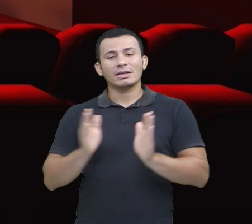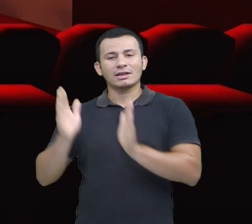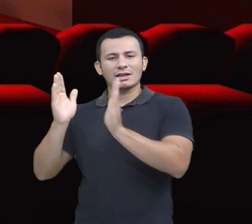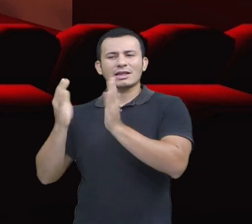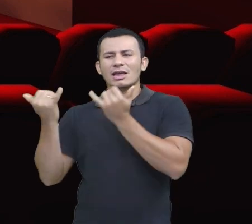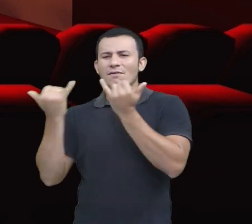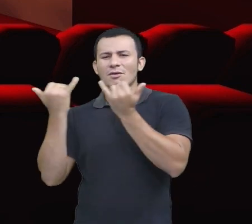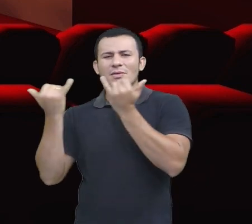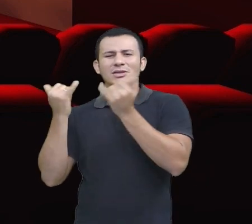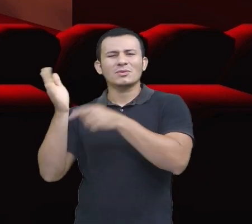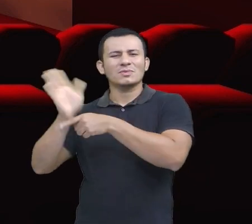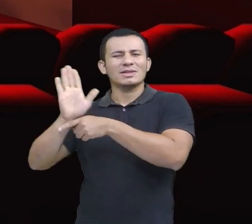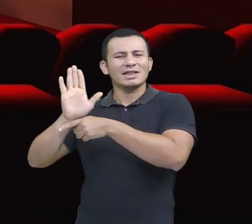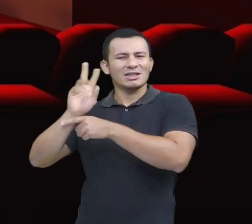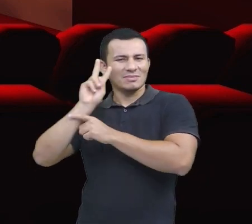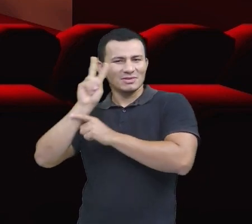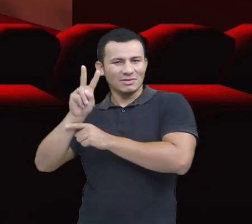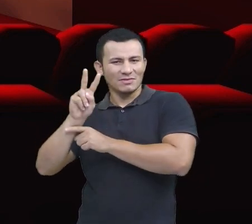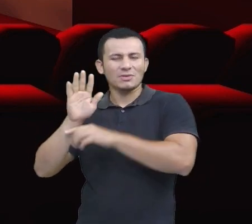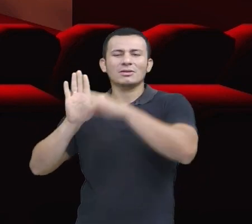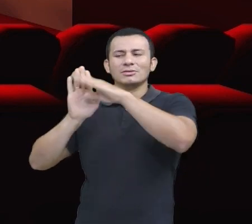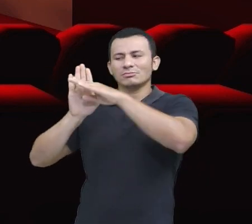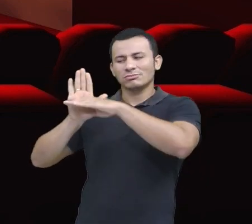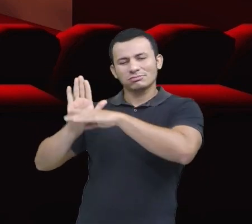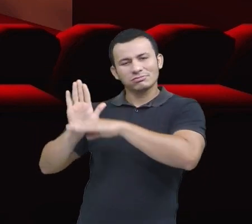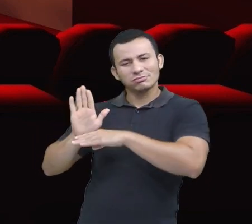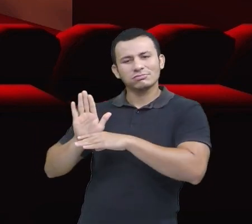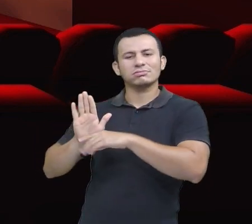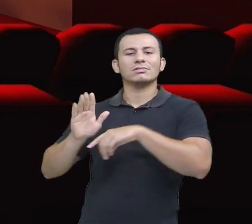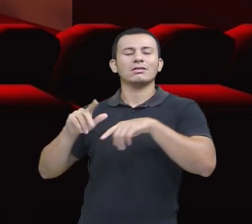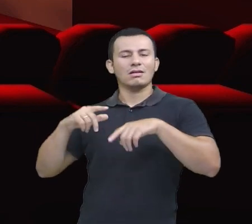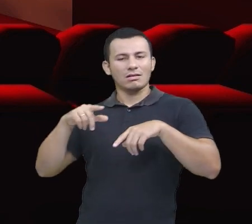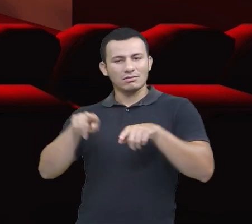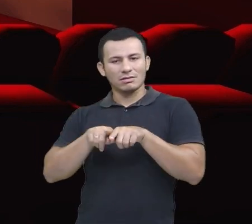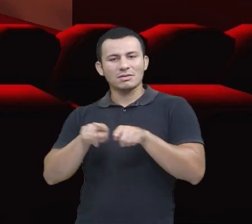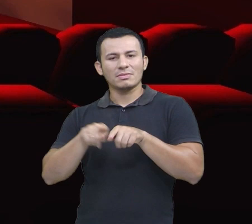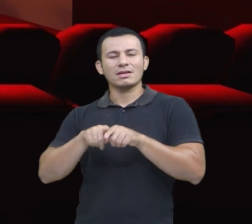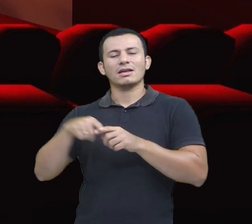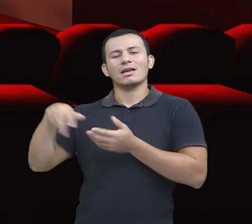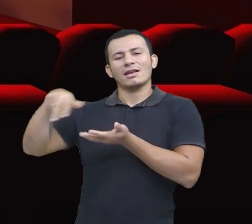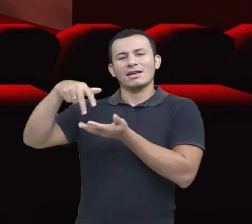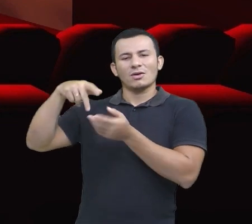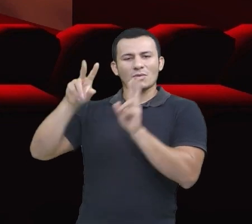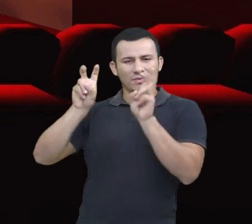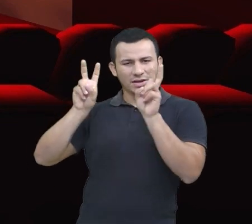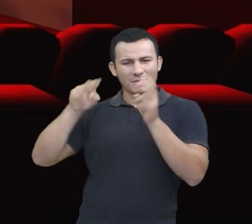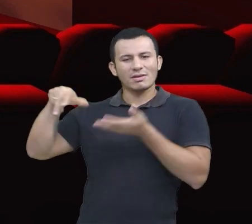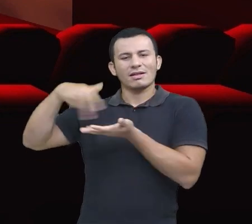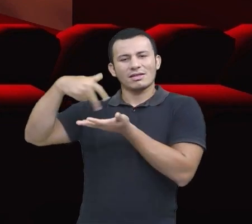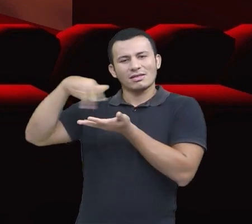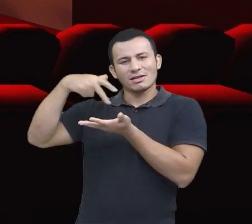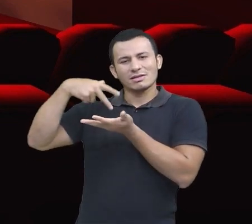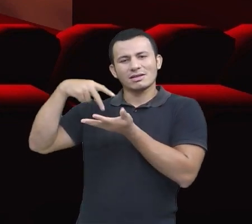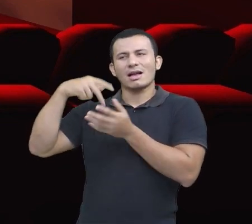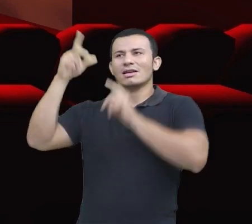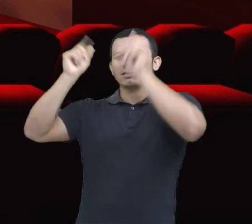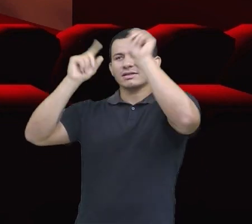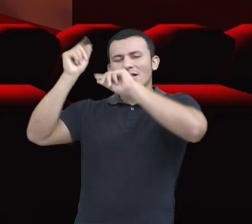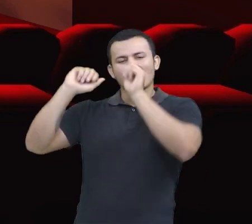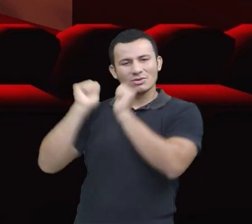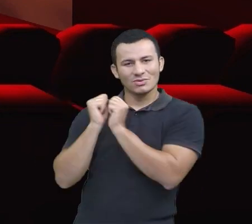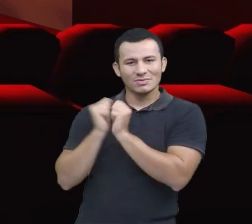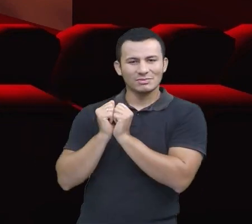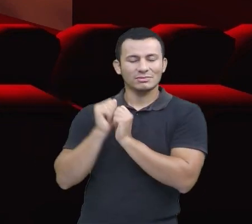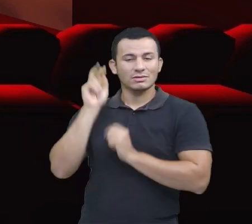nosso curta-metragem. No cartaz dizia: Dance com as Estrelas. Lembram disso? Então,